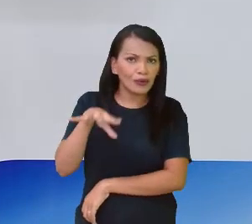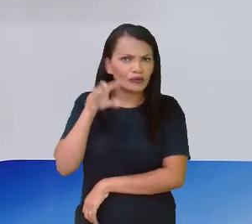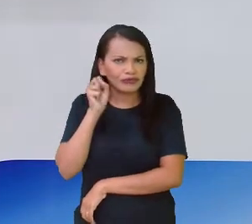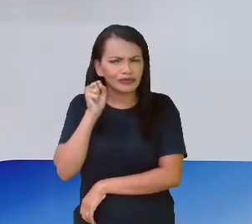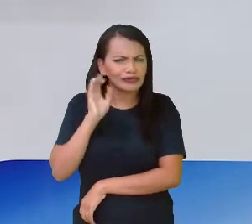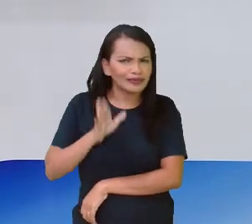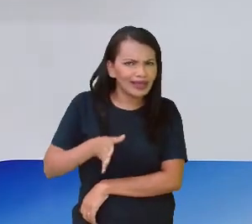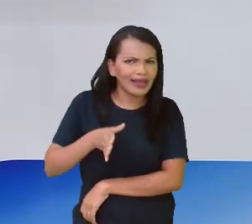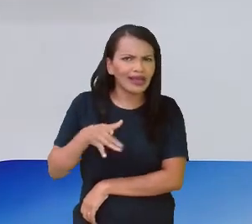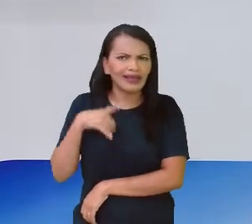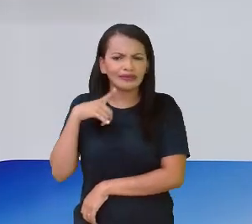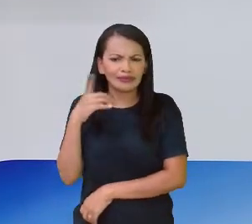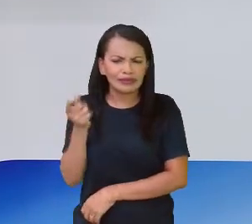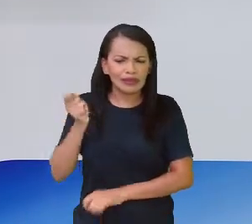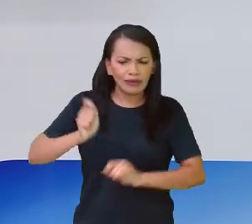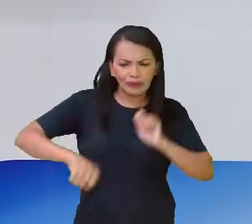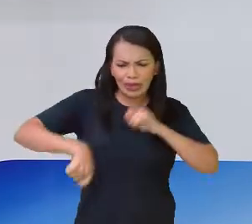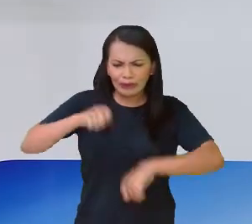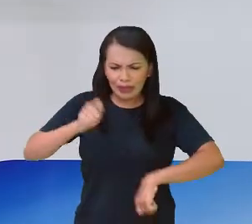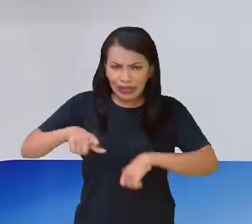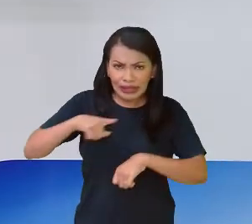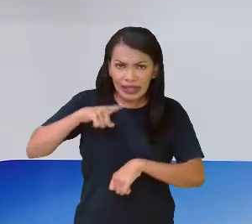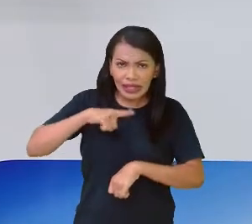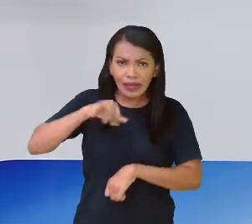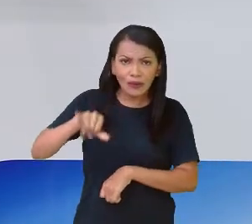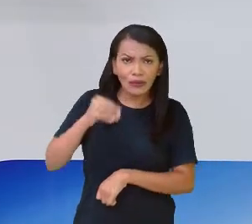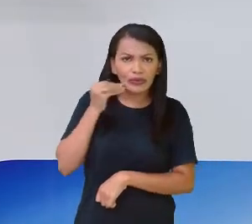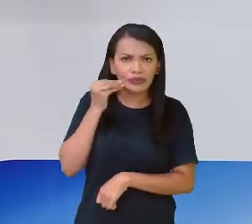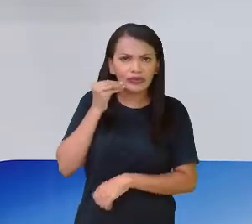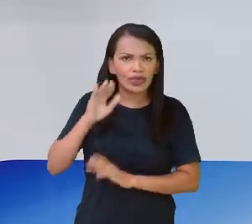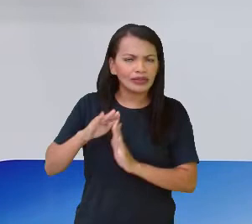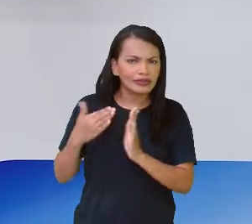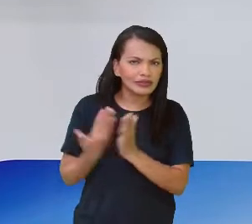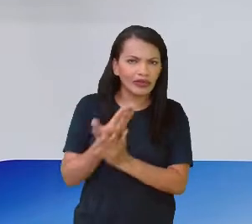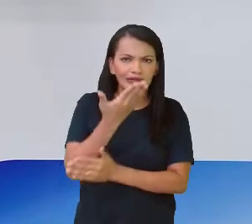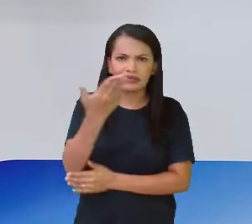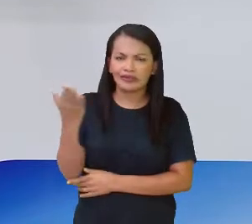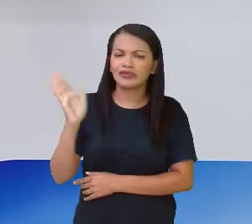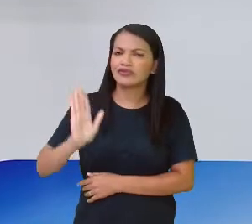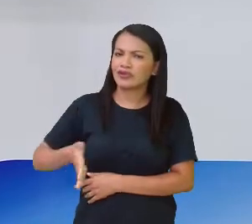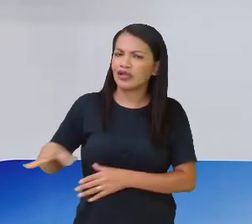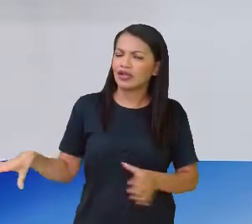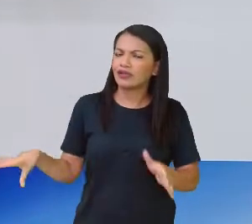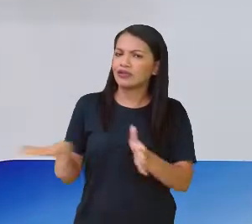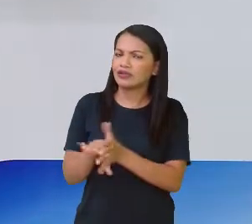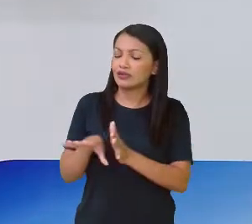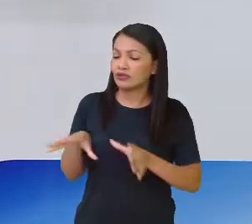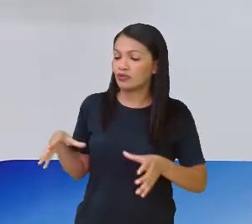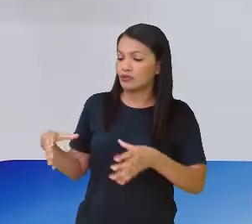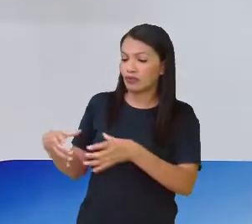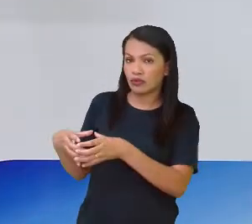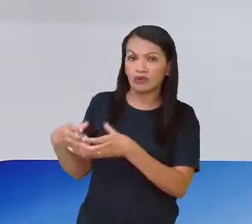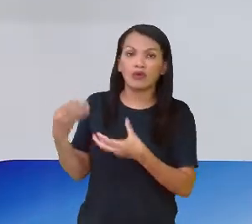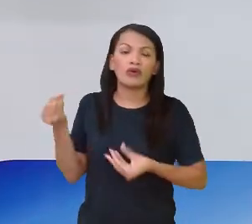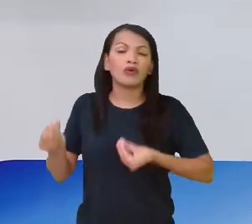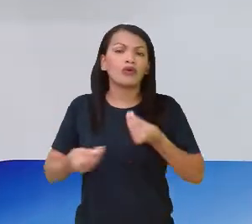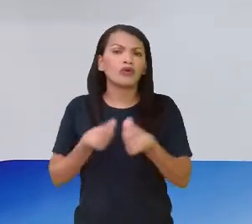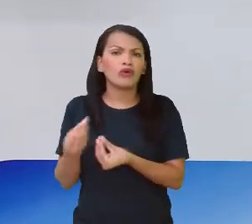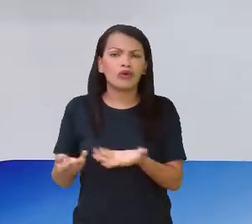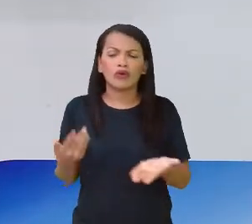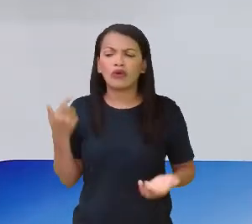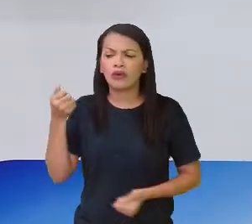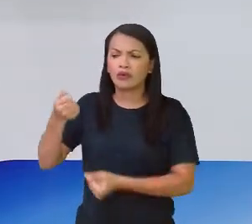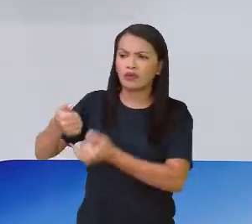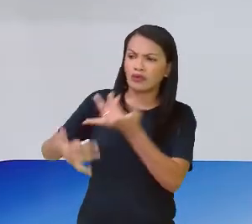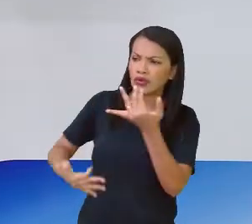maracatu? Já tocaram, já tiveram a oportunidade aí de repente na escola de vocês? Já chegou algum grupo de maracatu? Como é que está aí, professora, no